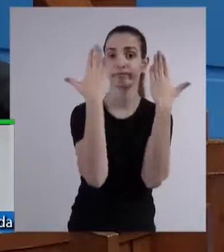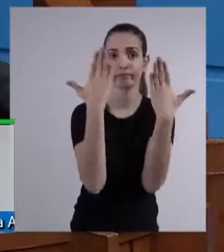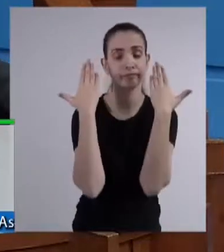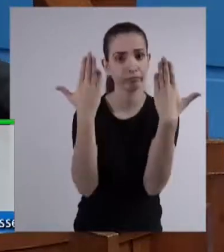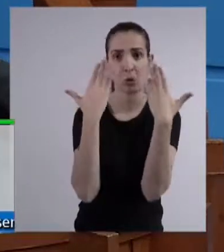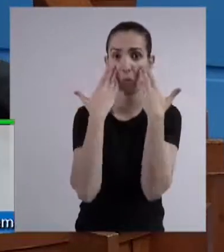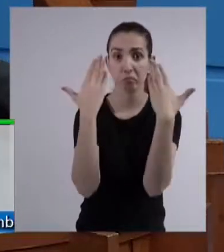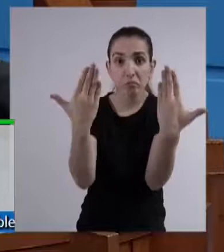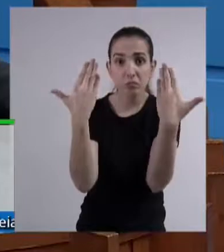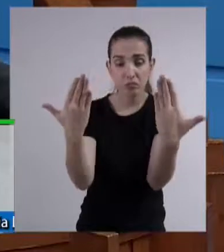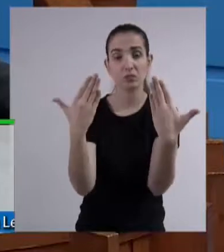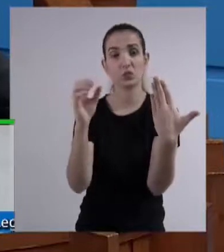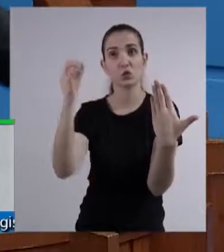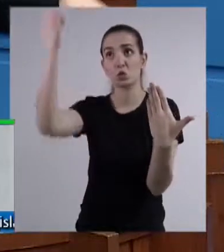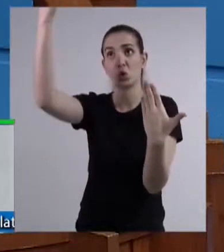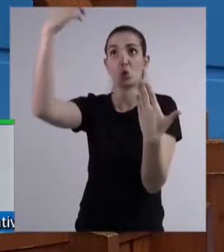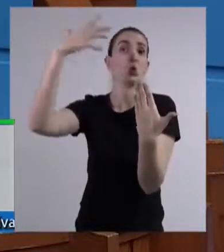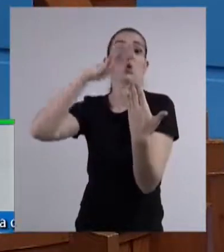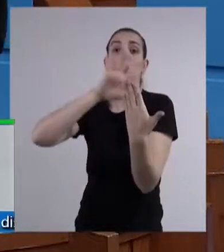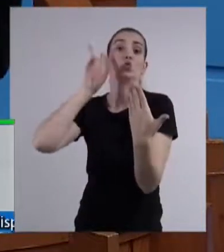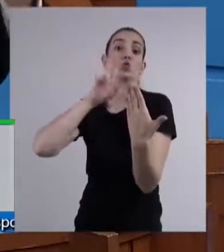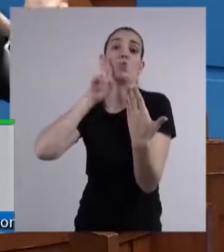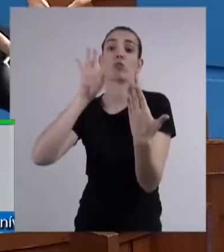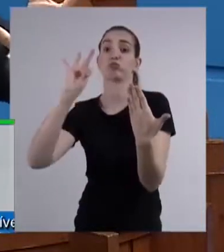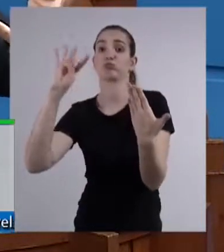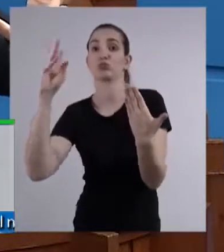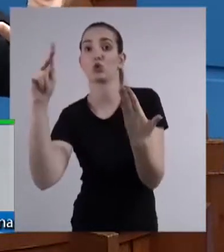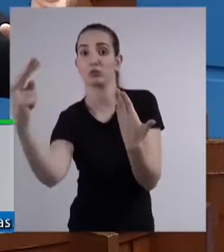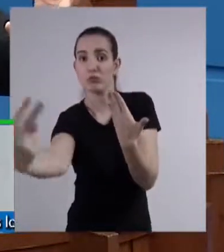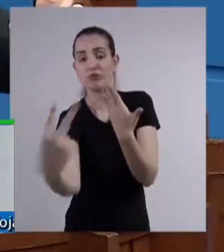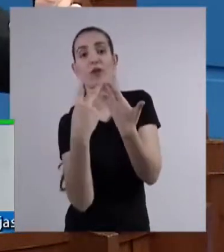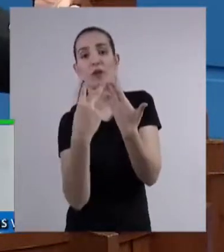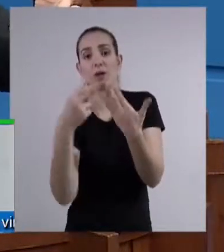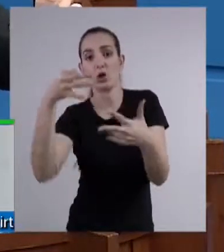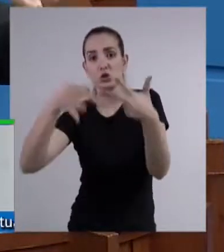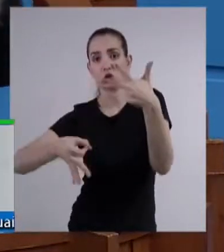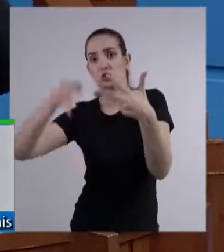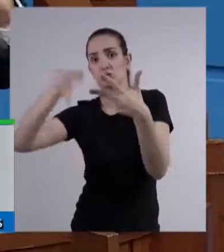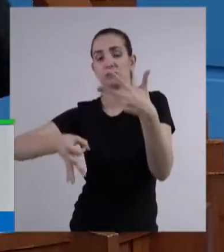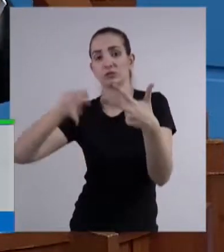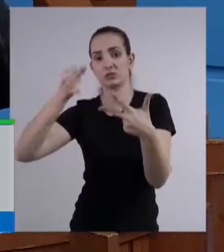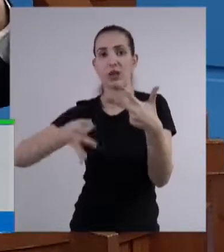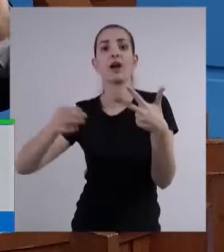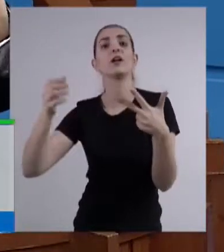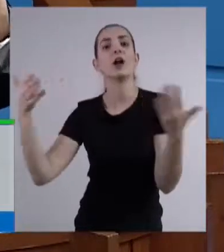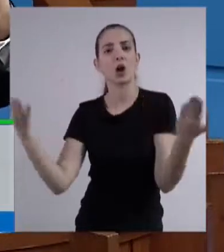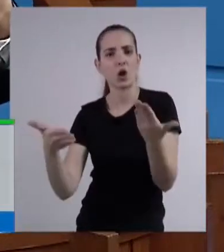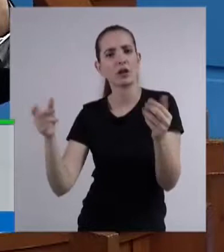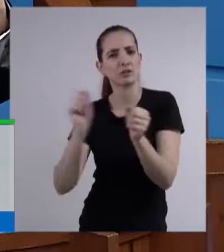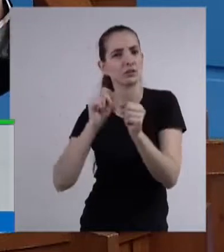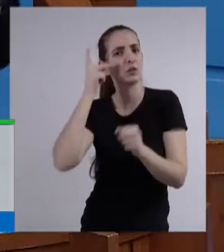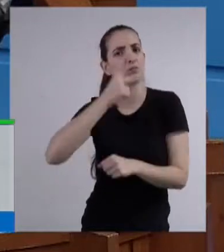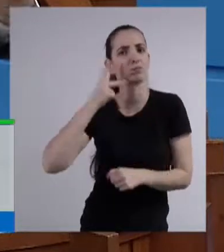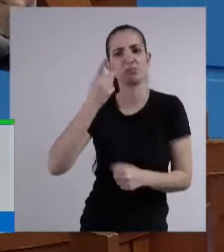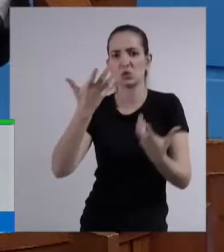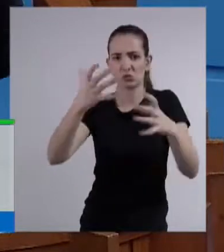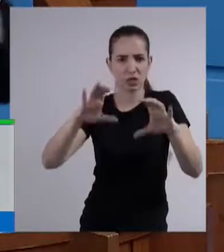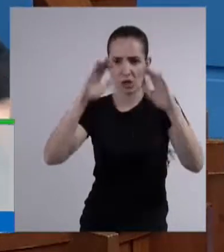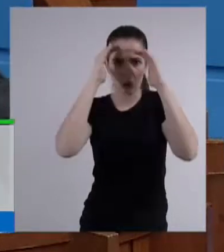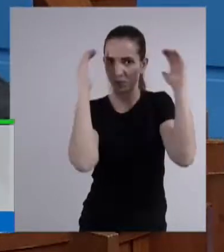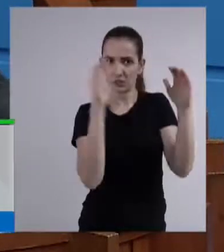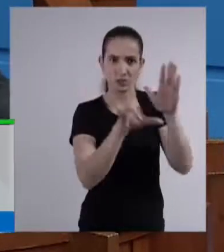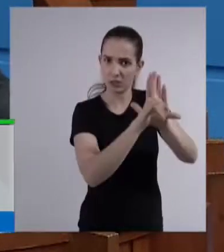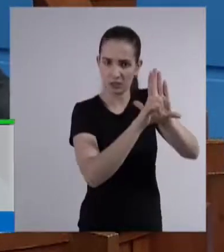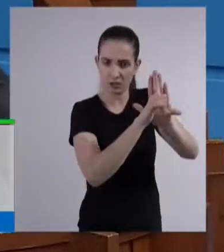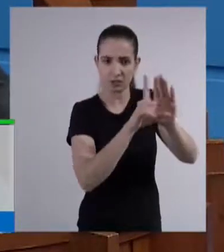dia para fazer política. Não é para aplicar a lei, não. Fazer